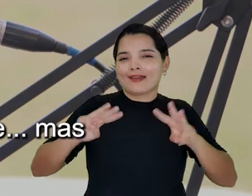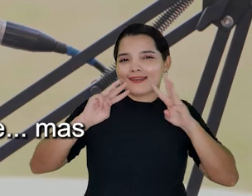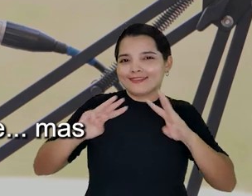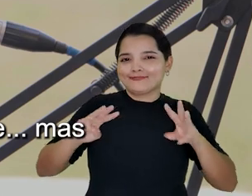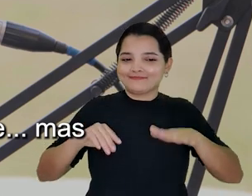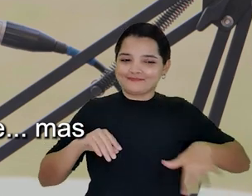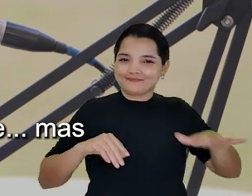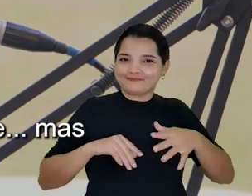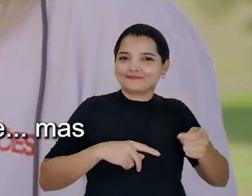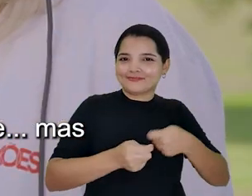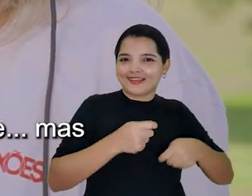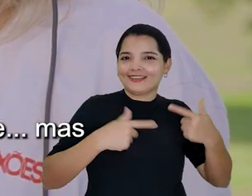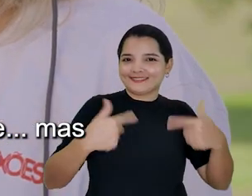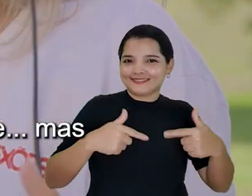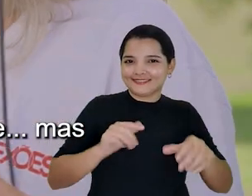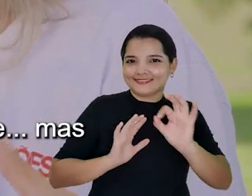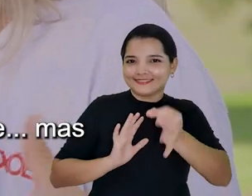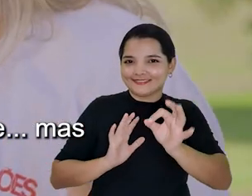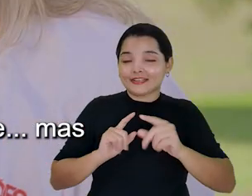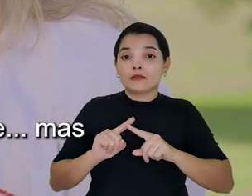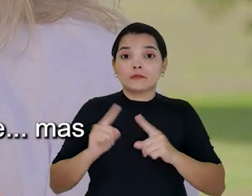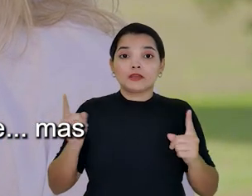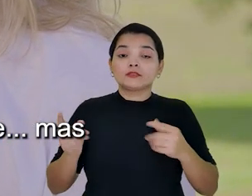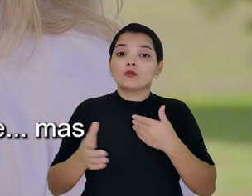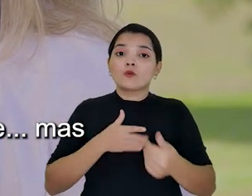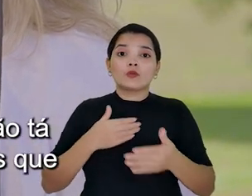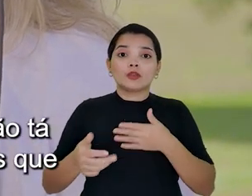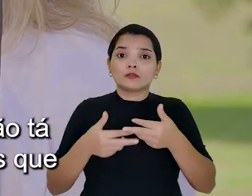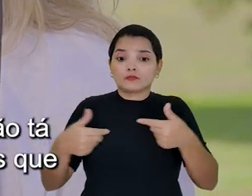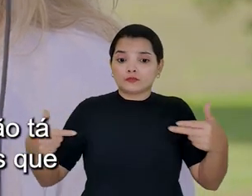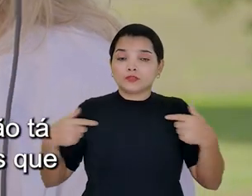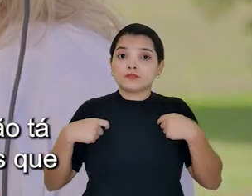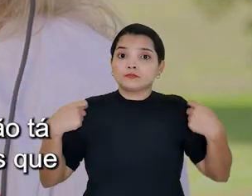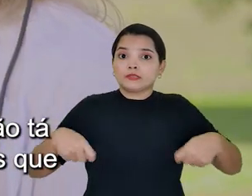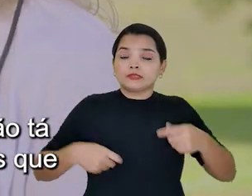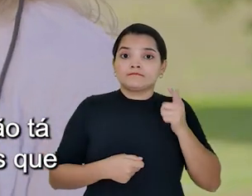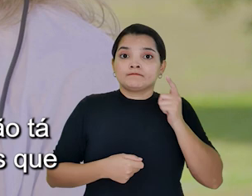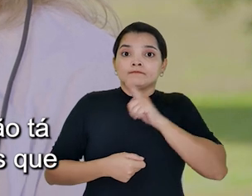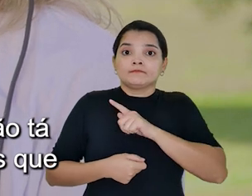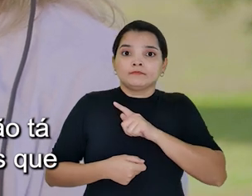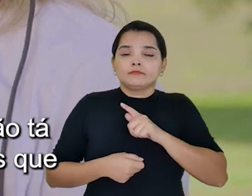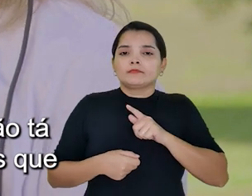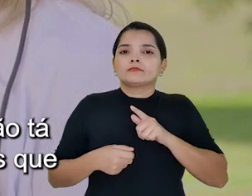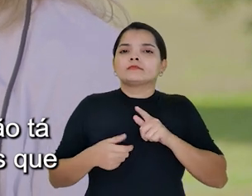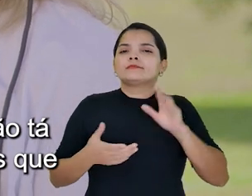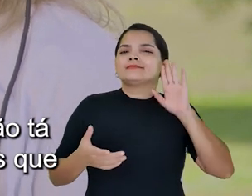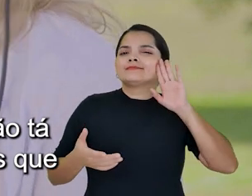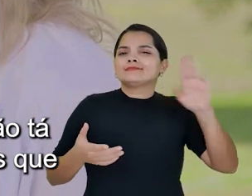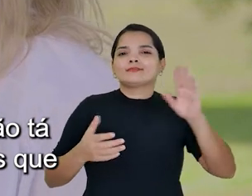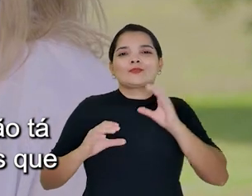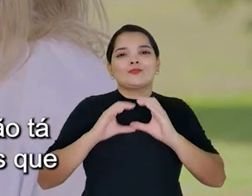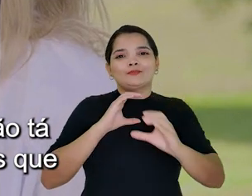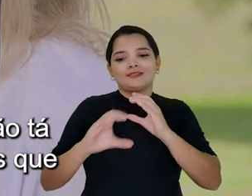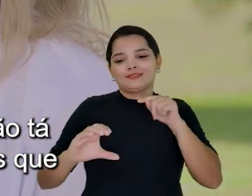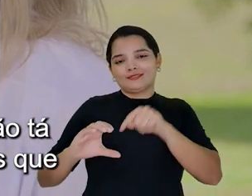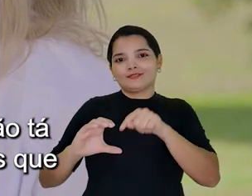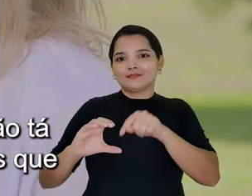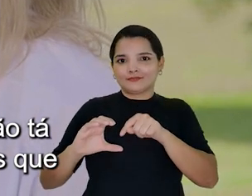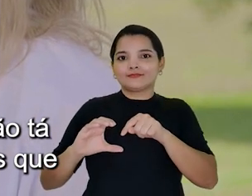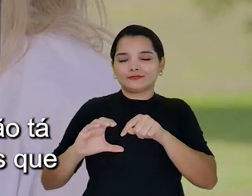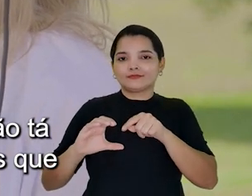gente aprende mas para tudo para todo resultado que a gente precisa alcançar a gente quer alcançar a comunicação tá no meio